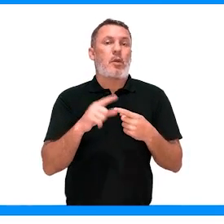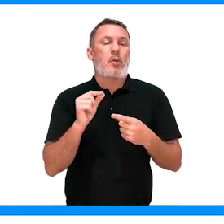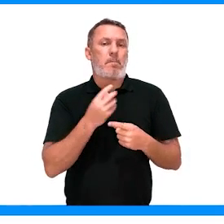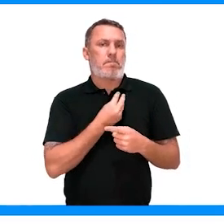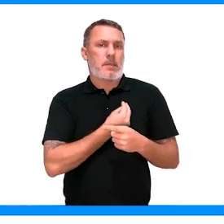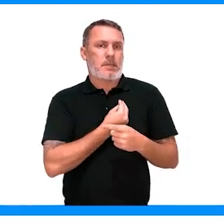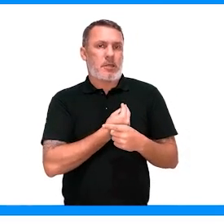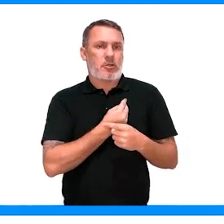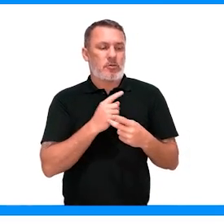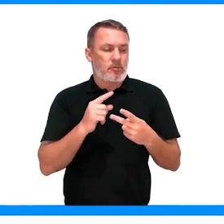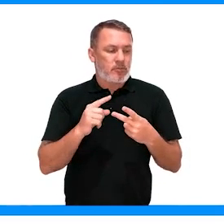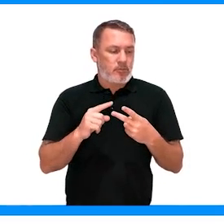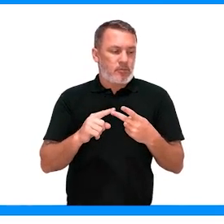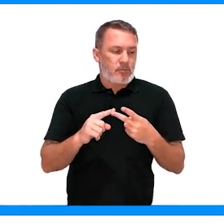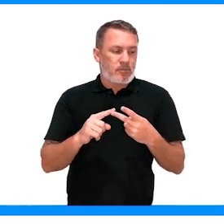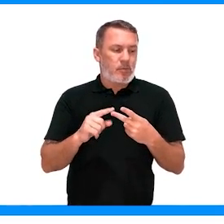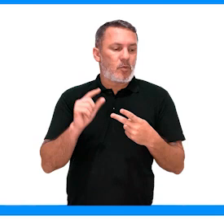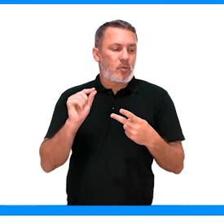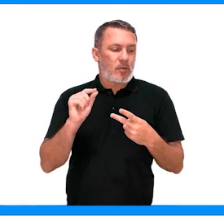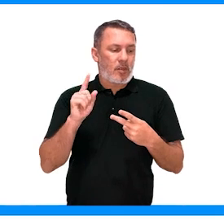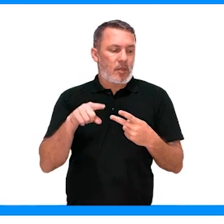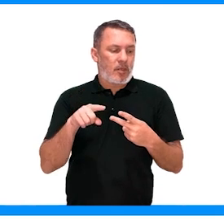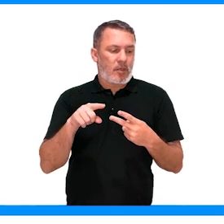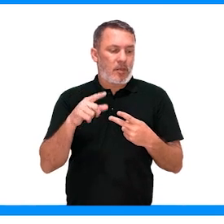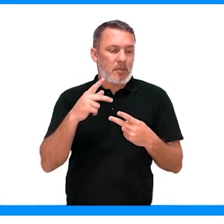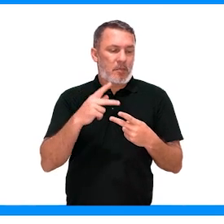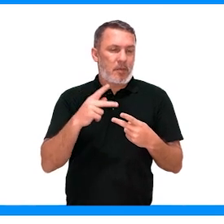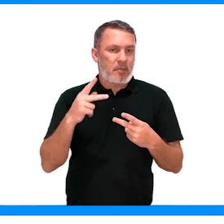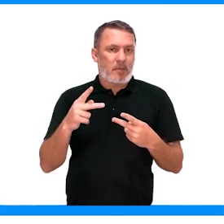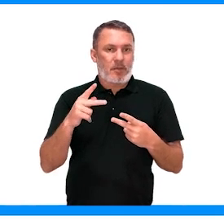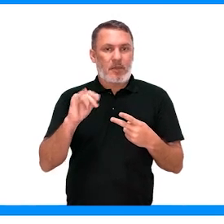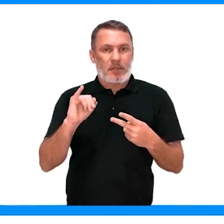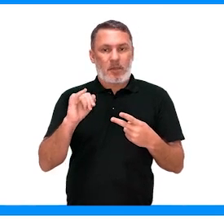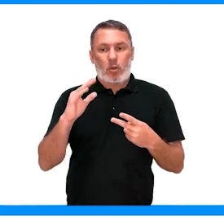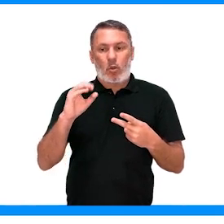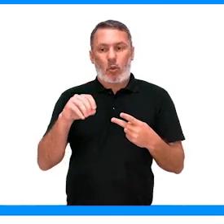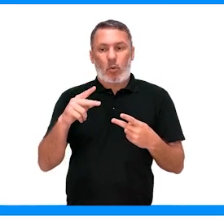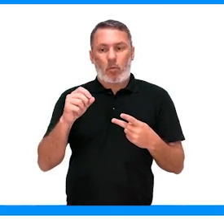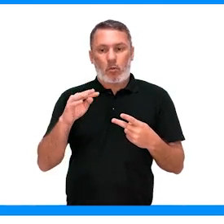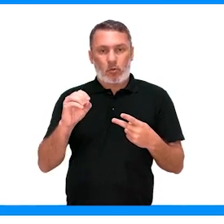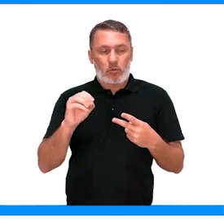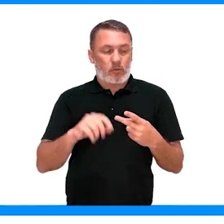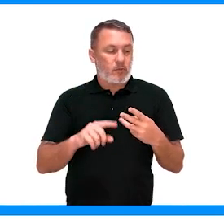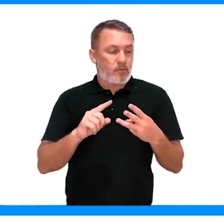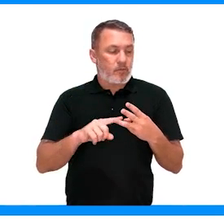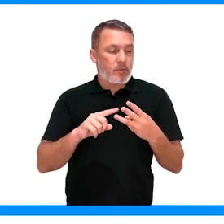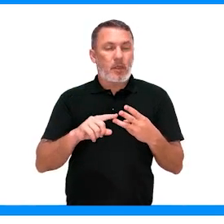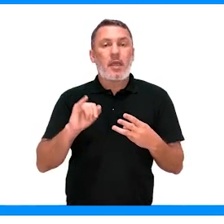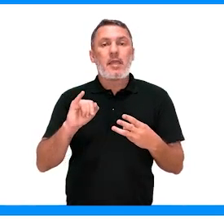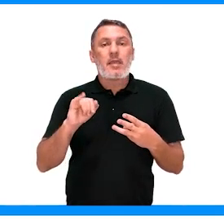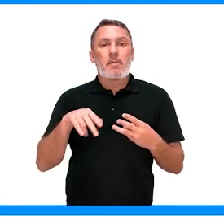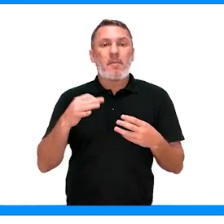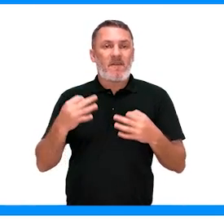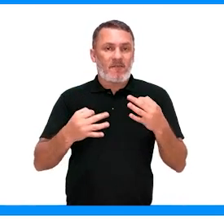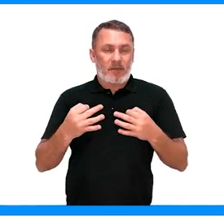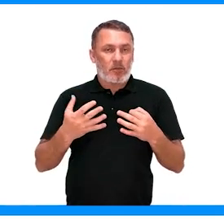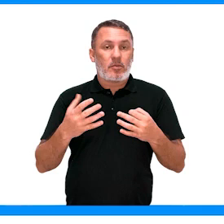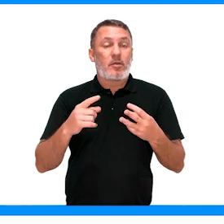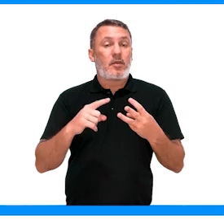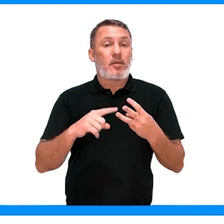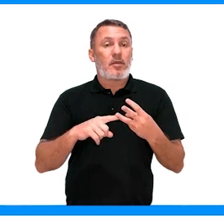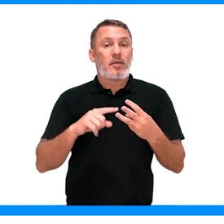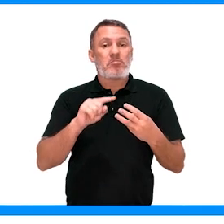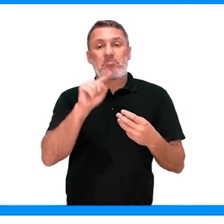o presente, nós temos o pretérito perfeito composto, nós temos o imperfeito,